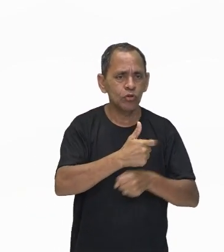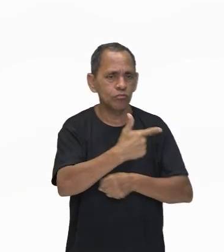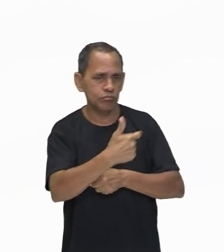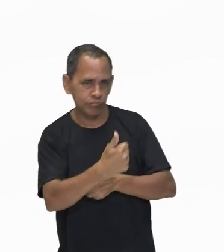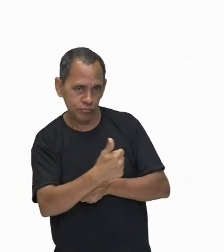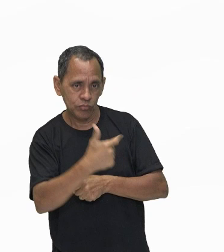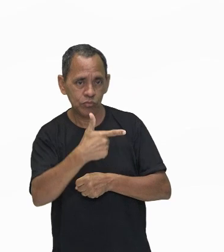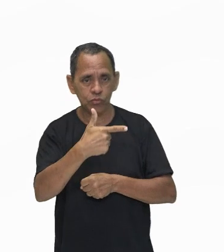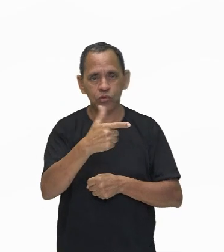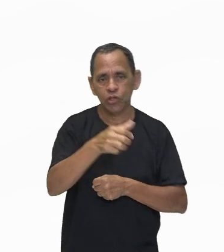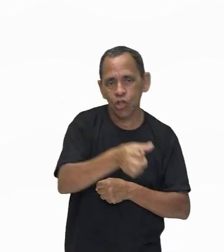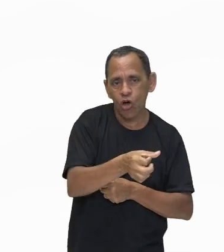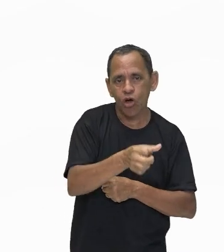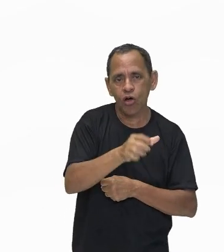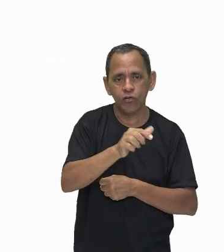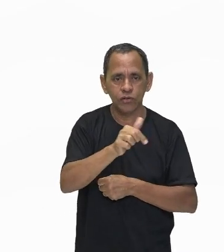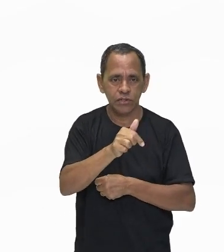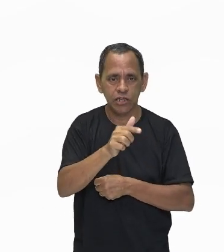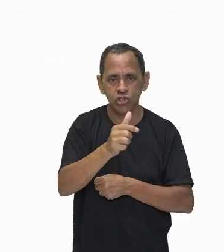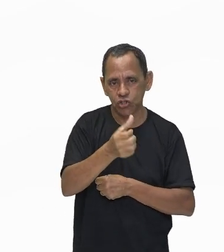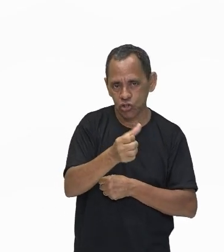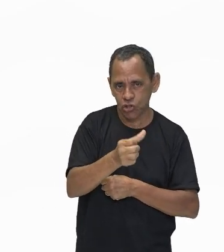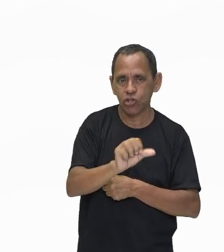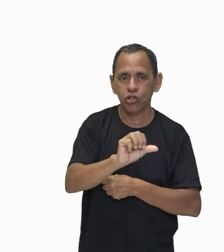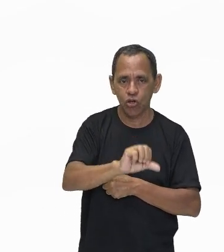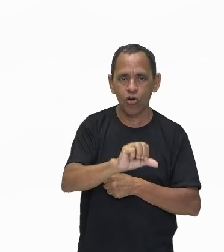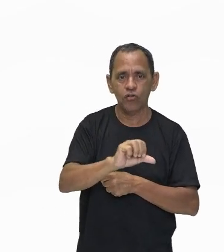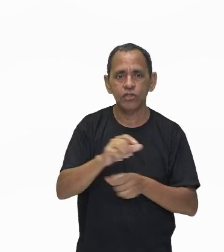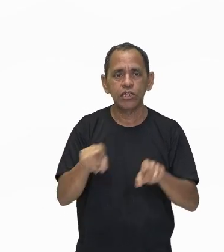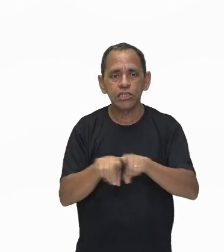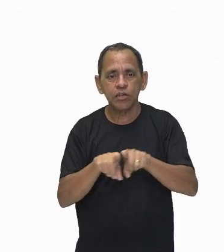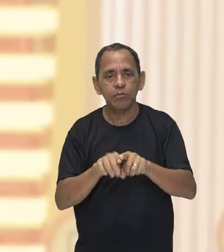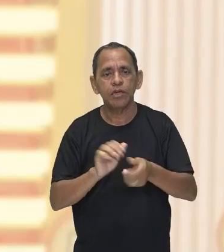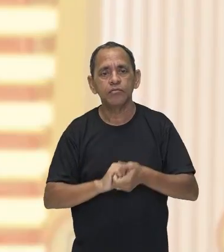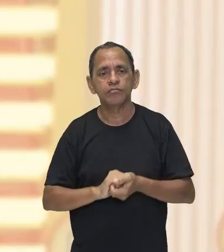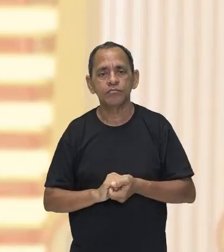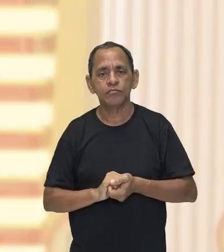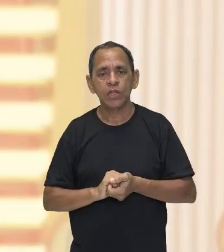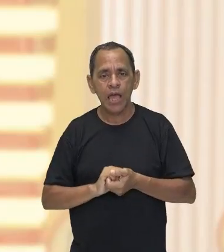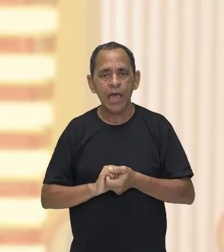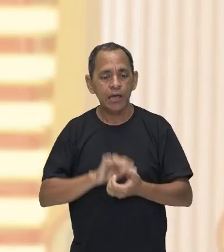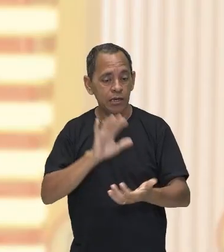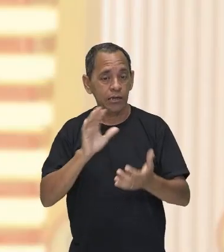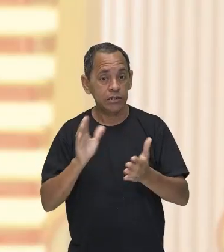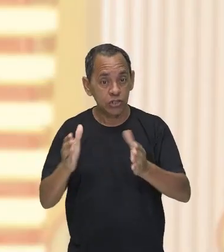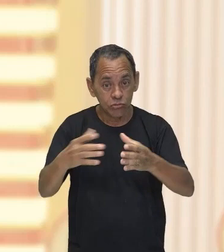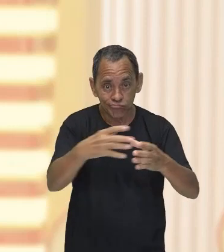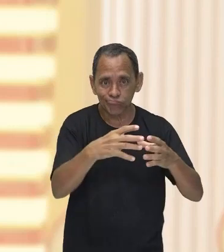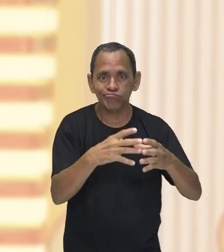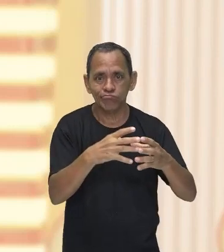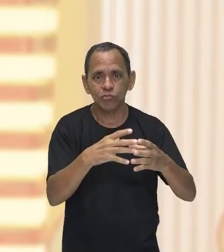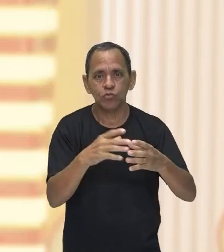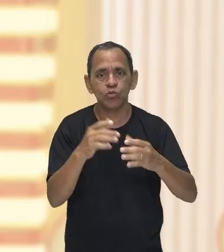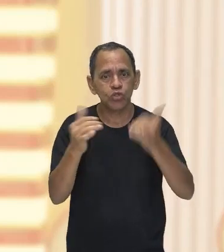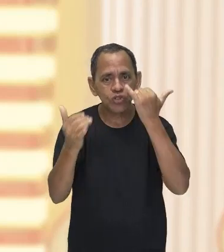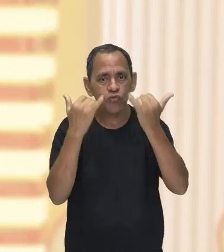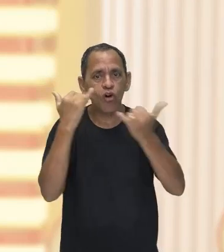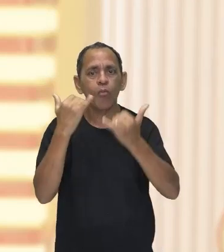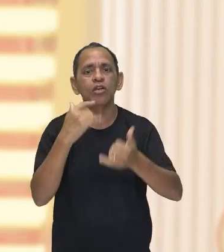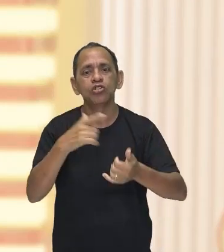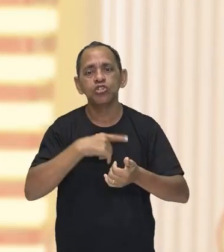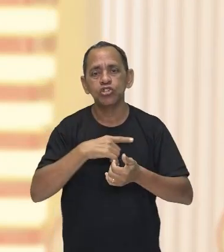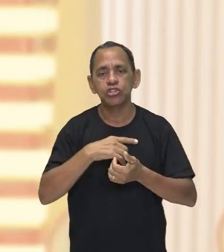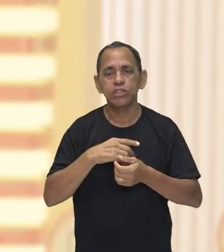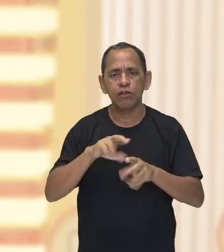1979. Então, esse Atlas da Violência, ele vai, então, fazer o quê? Os registros das diversas capitais, tá?